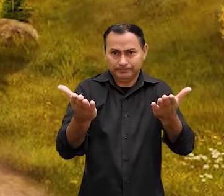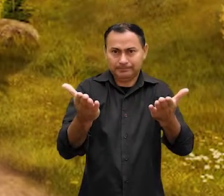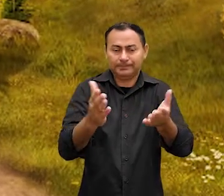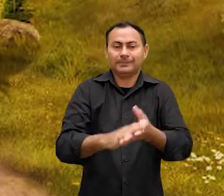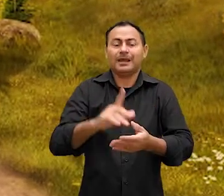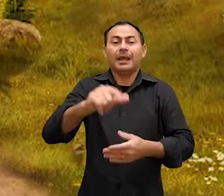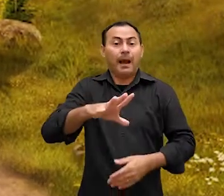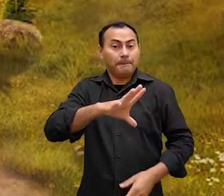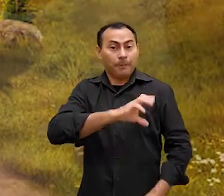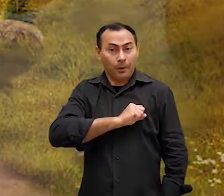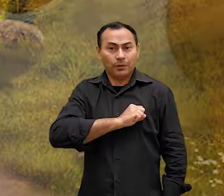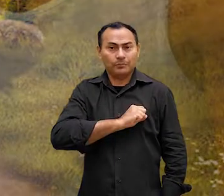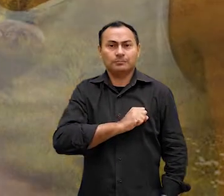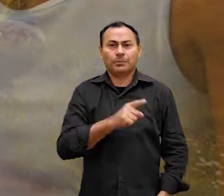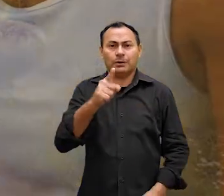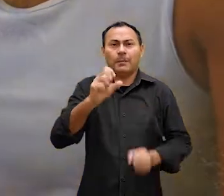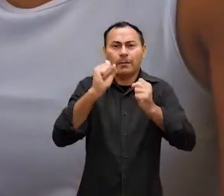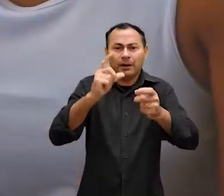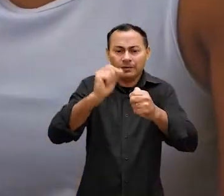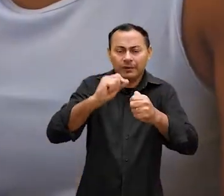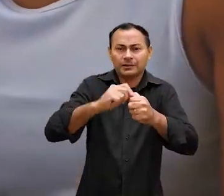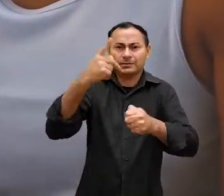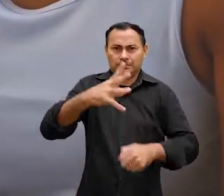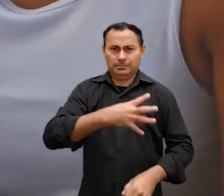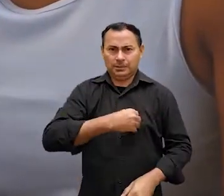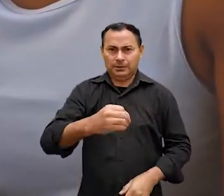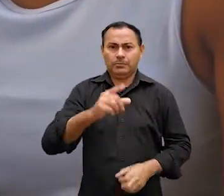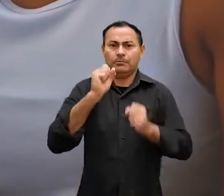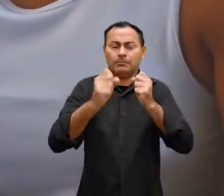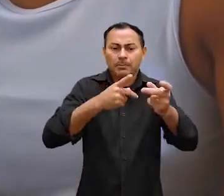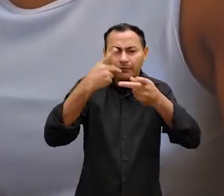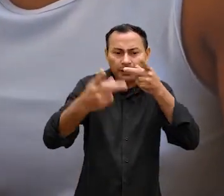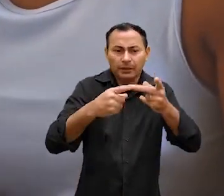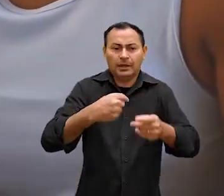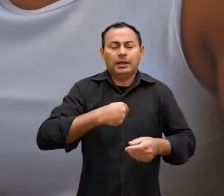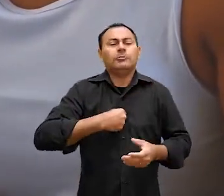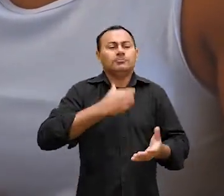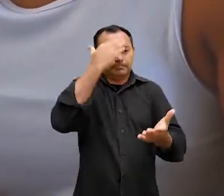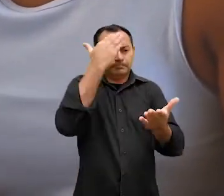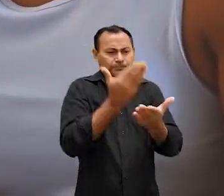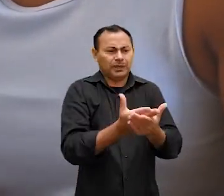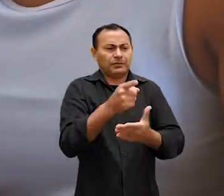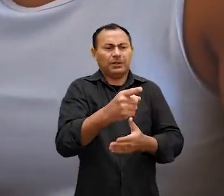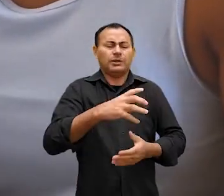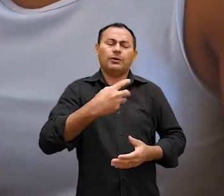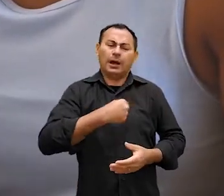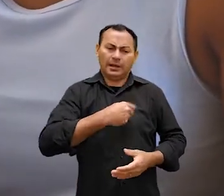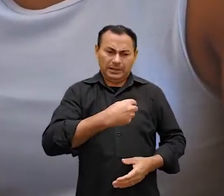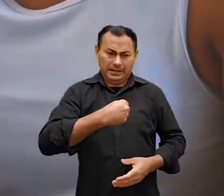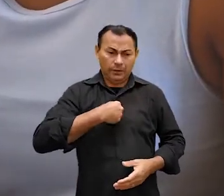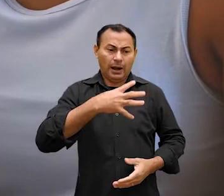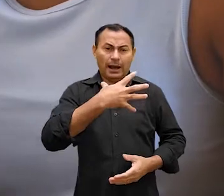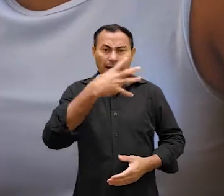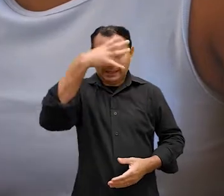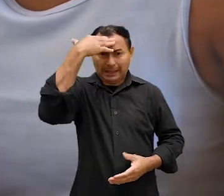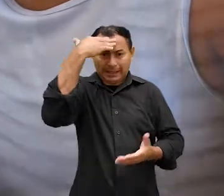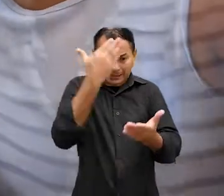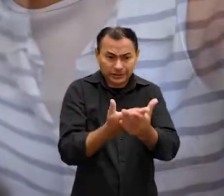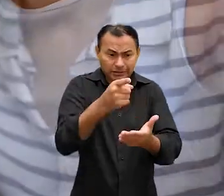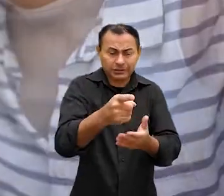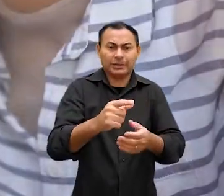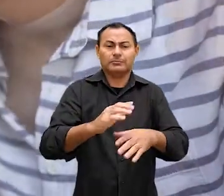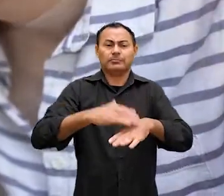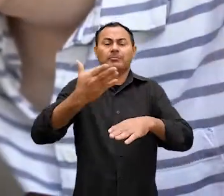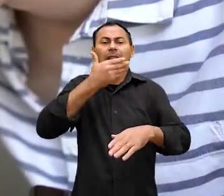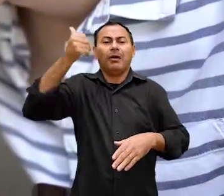era amor. Você pode fazer isso com seus filhos. Você pode dizer, eu acredito em você, eu acredito no seu melhor. Isso